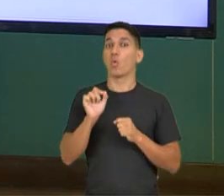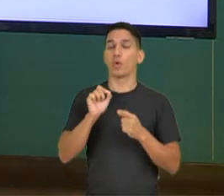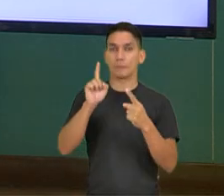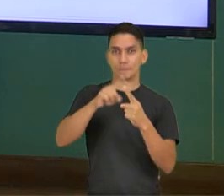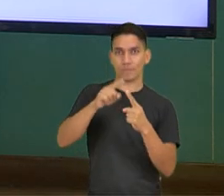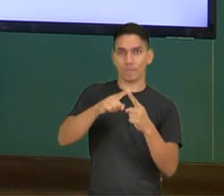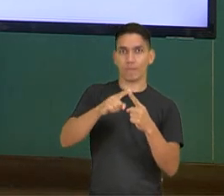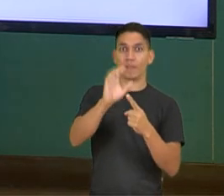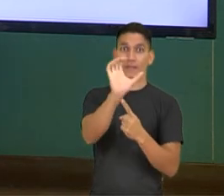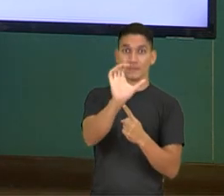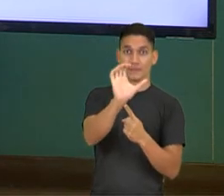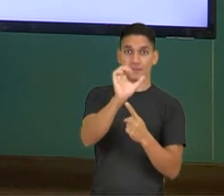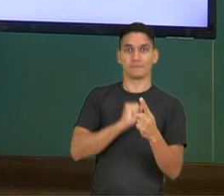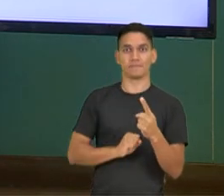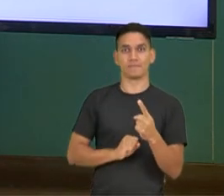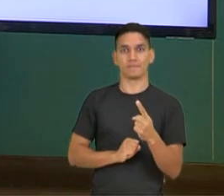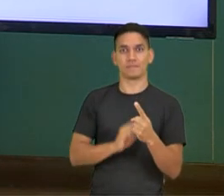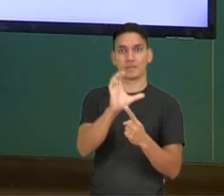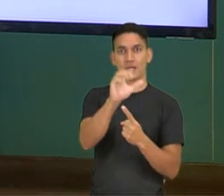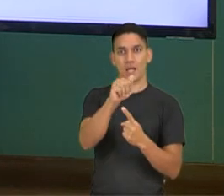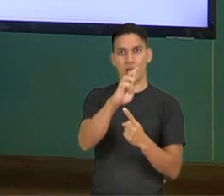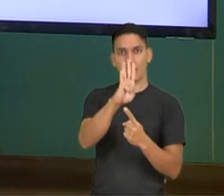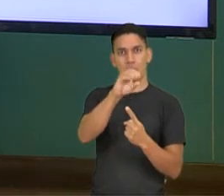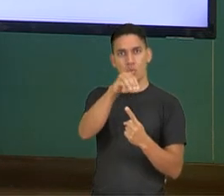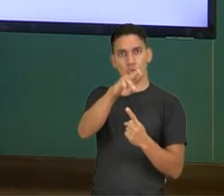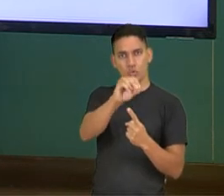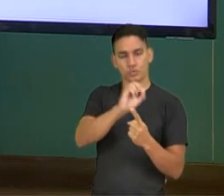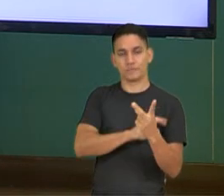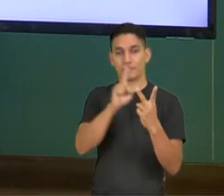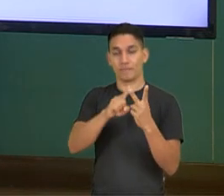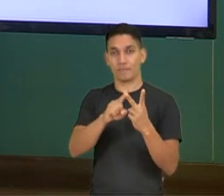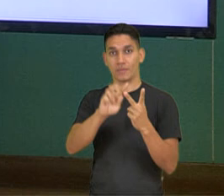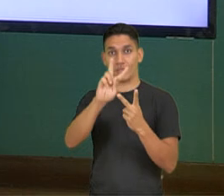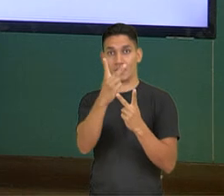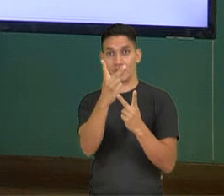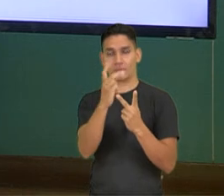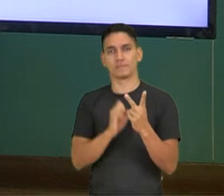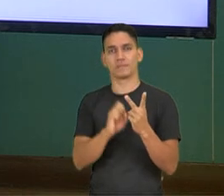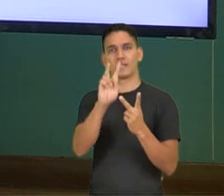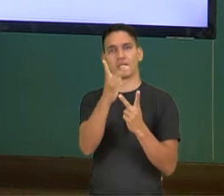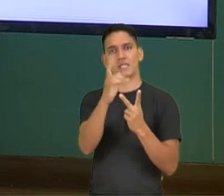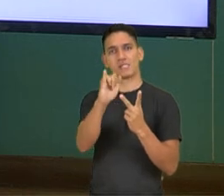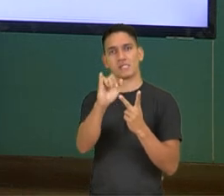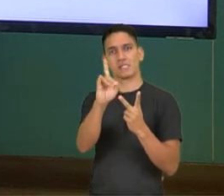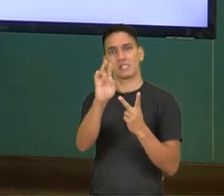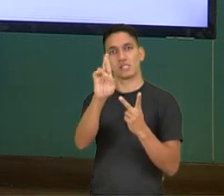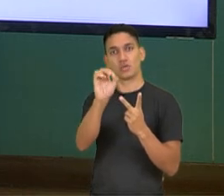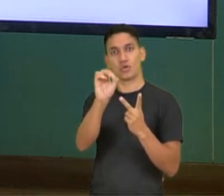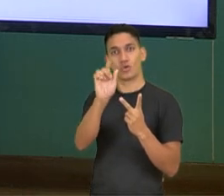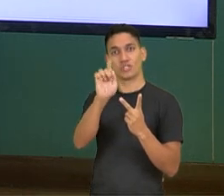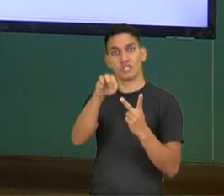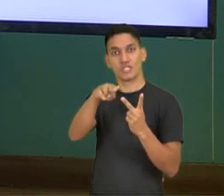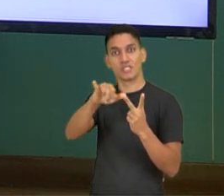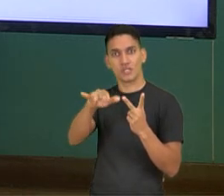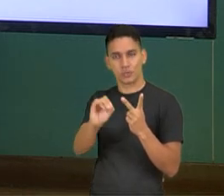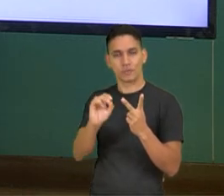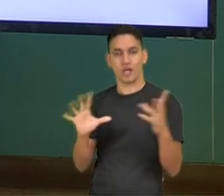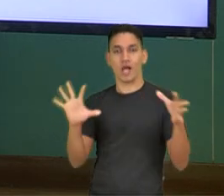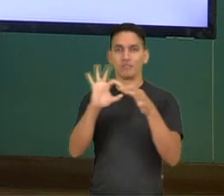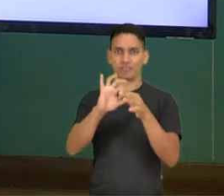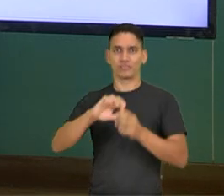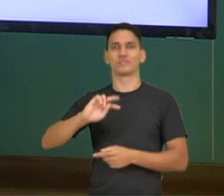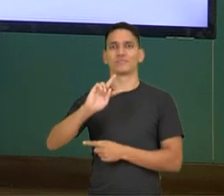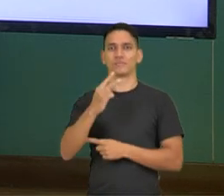eles? Carbonos e hidrogênios. E nós temos algumas fontes para essas